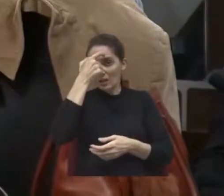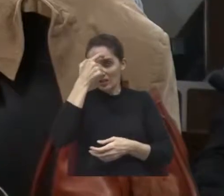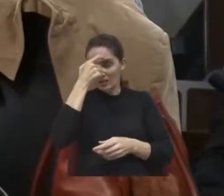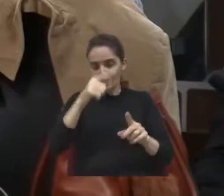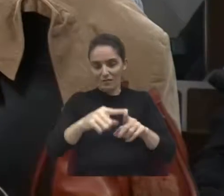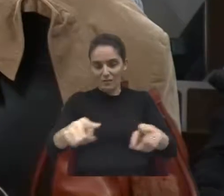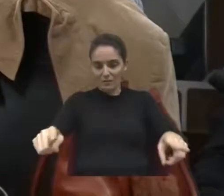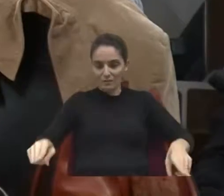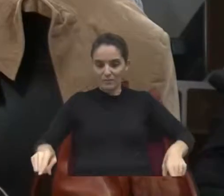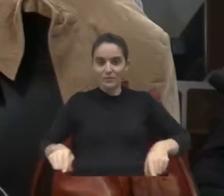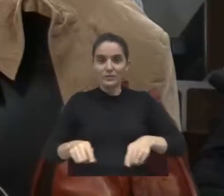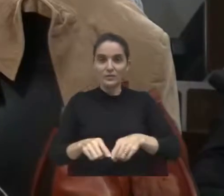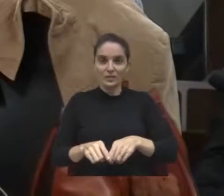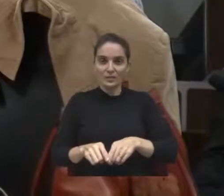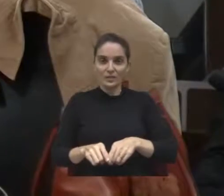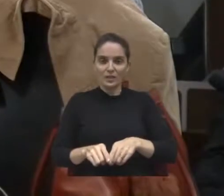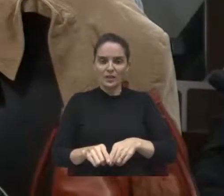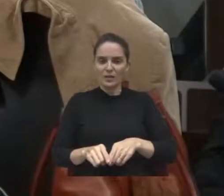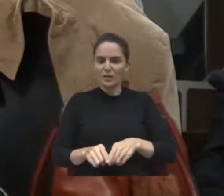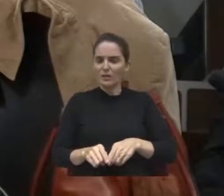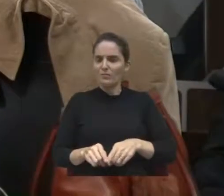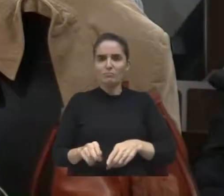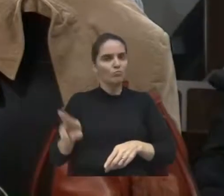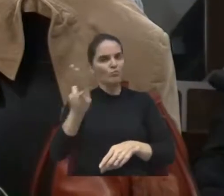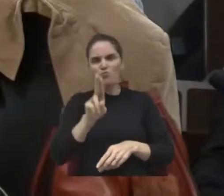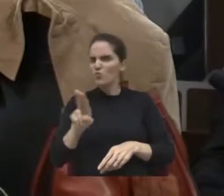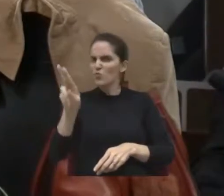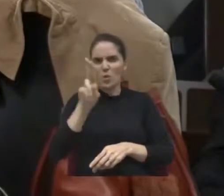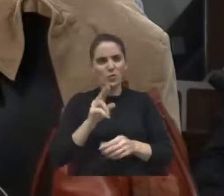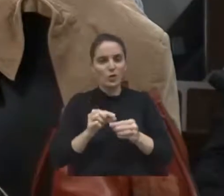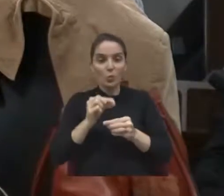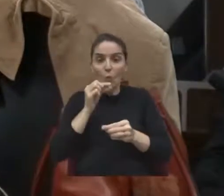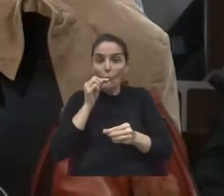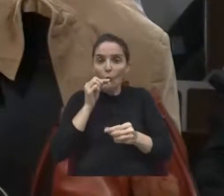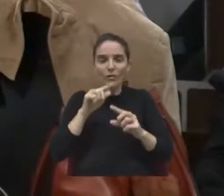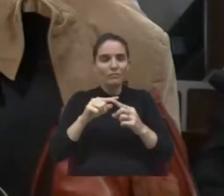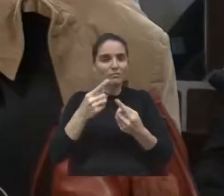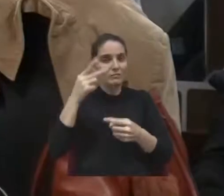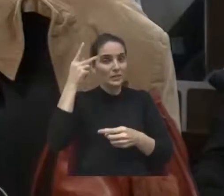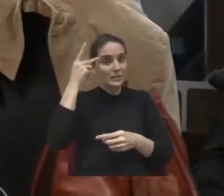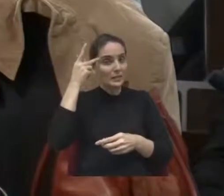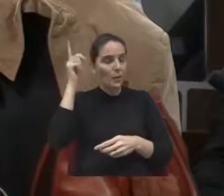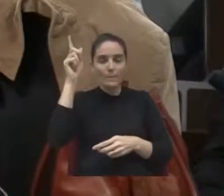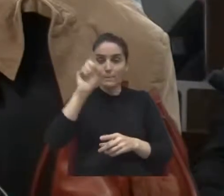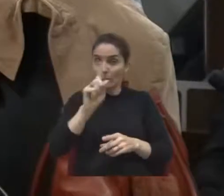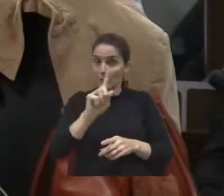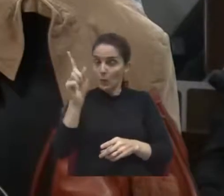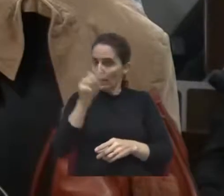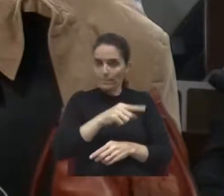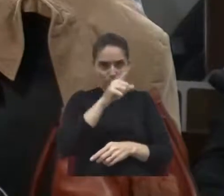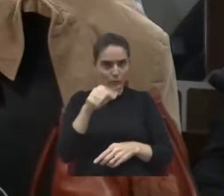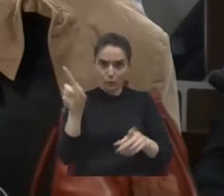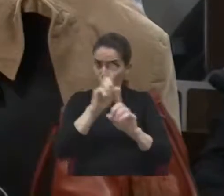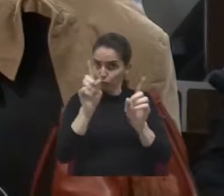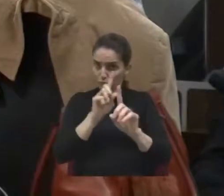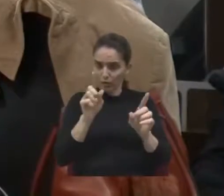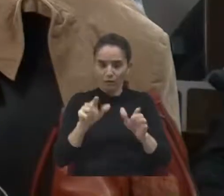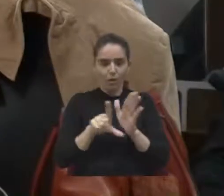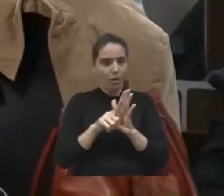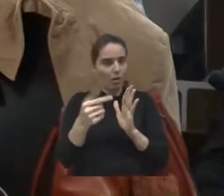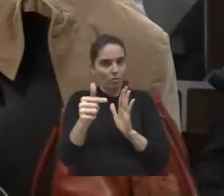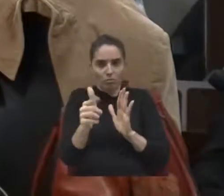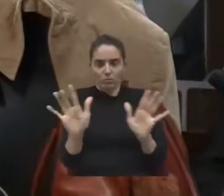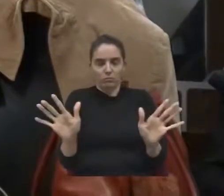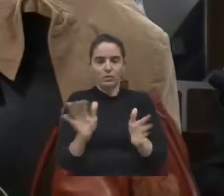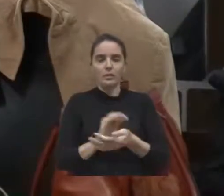uso, o não uso do canudo, mas não é como São Paulo não é proibido, não tem uma lei, então acontece